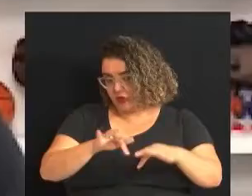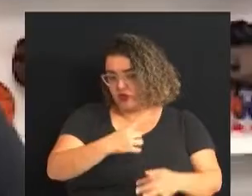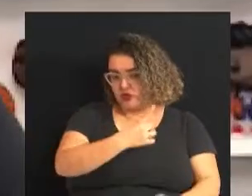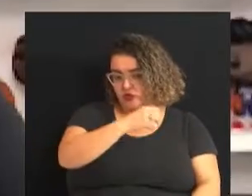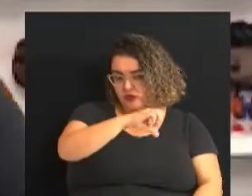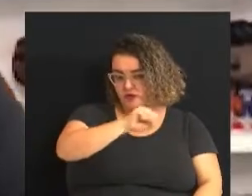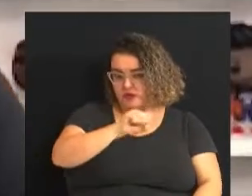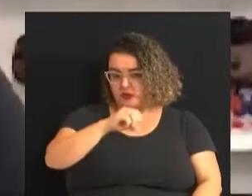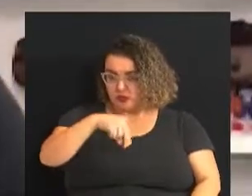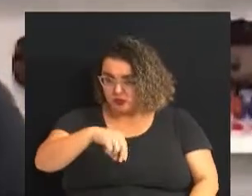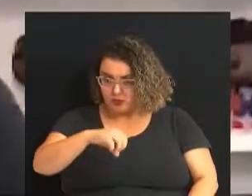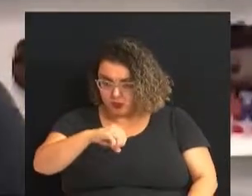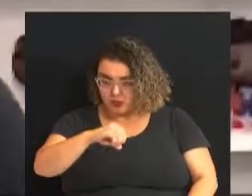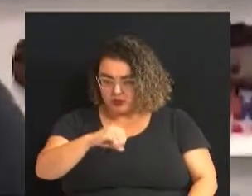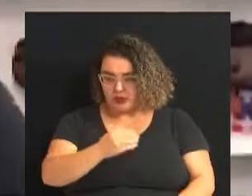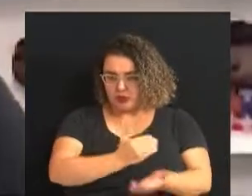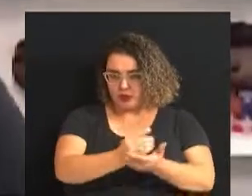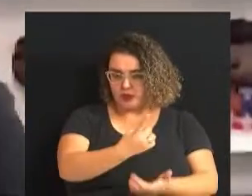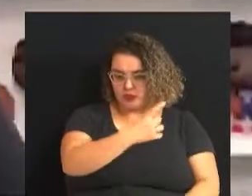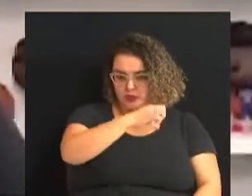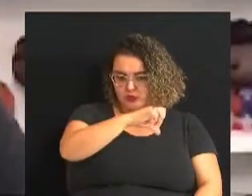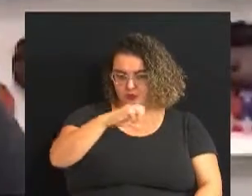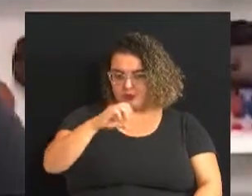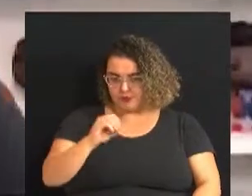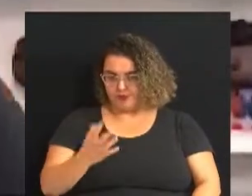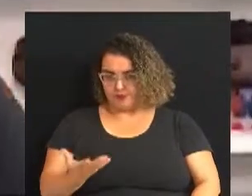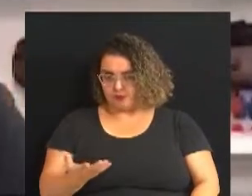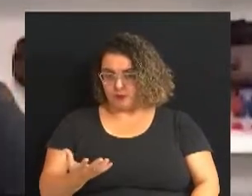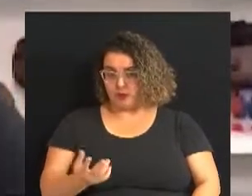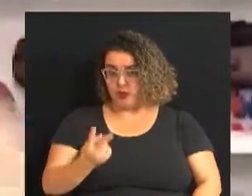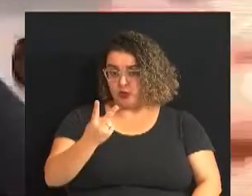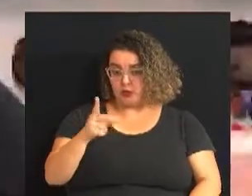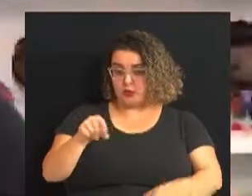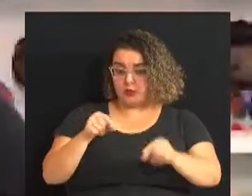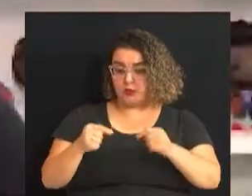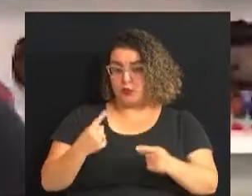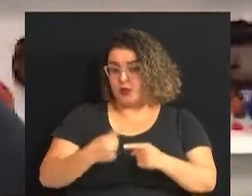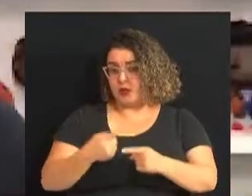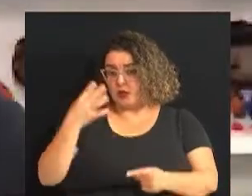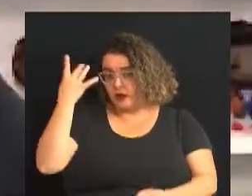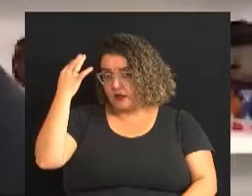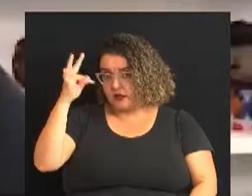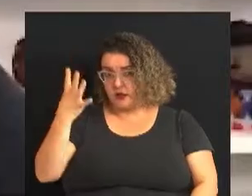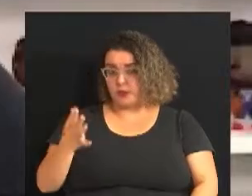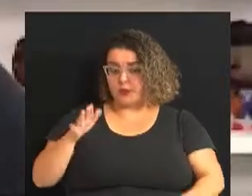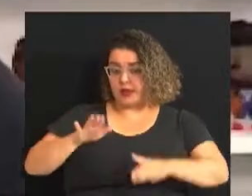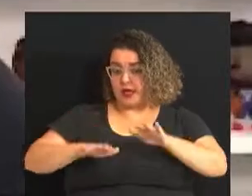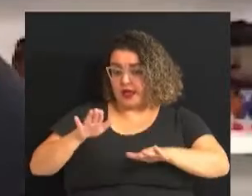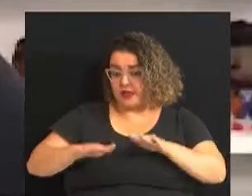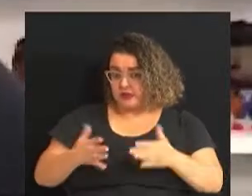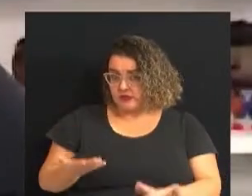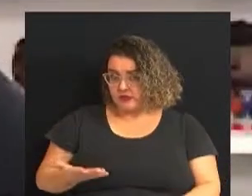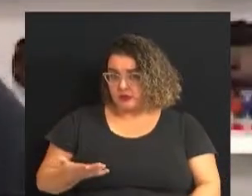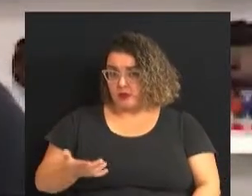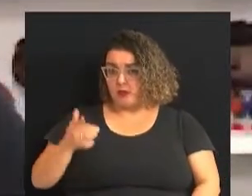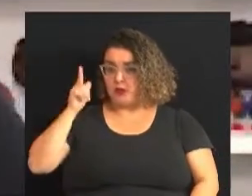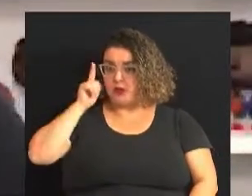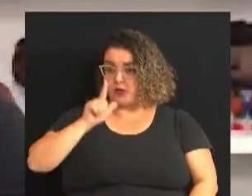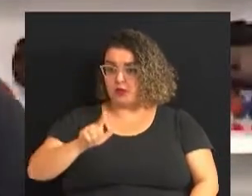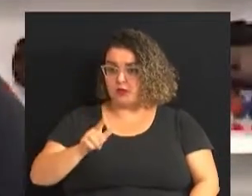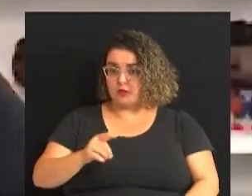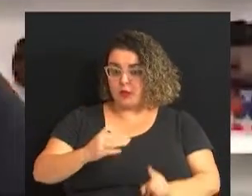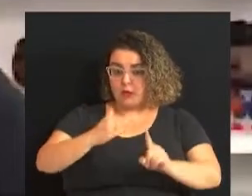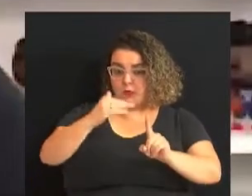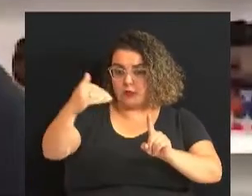anos 90. Então, cada equipe, teoricamente, tem 2 escolhas. Por que teoricamente? Porque, às vezes, você, para adquirir uma grande estrela, você